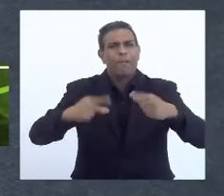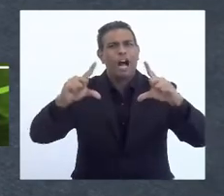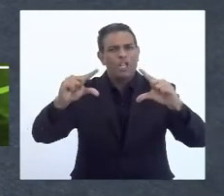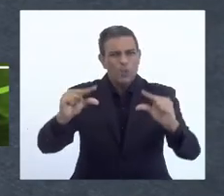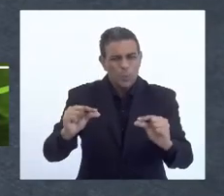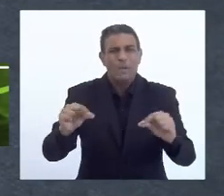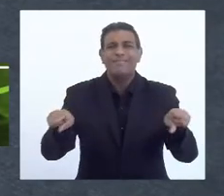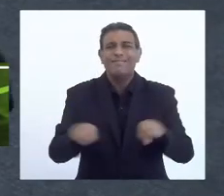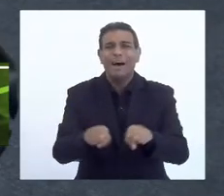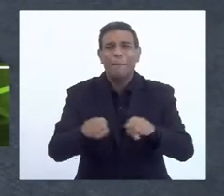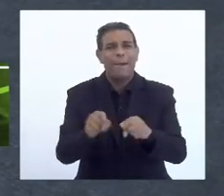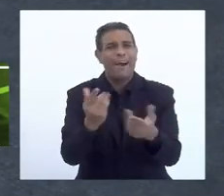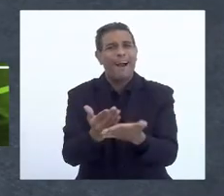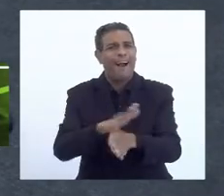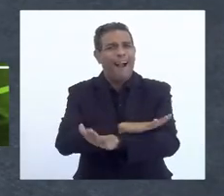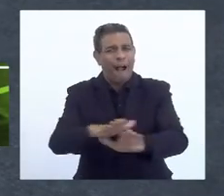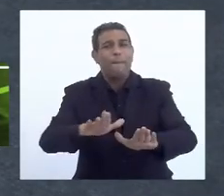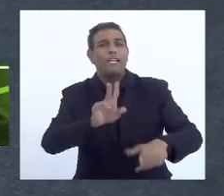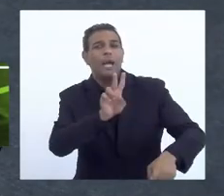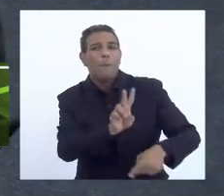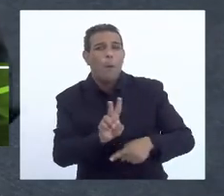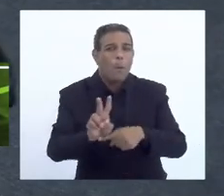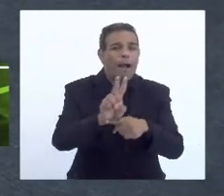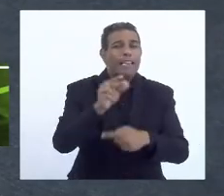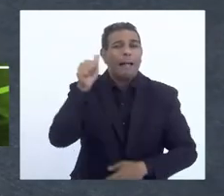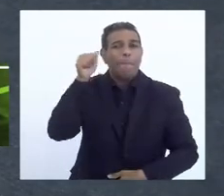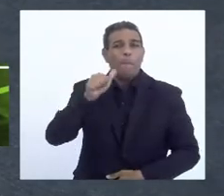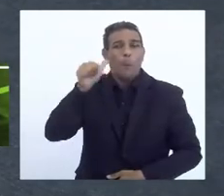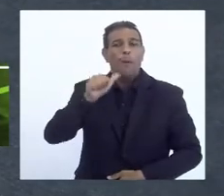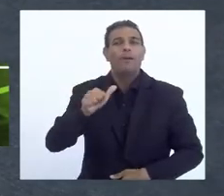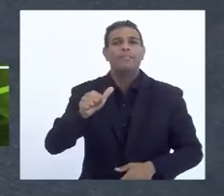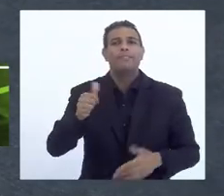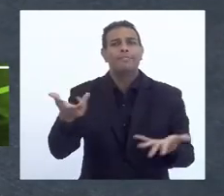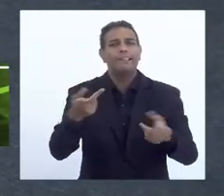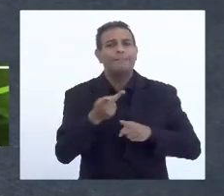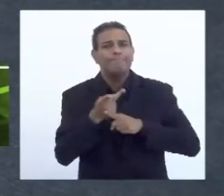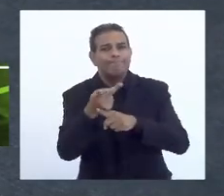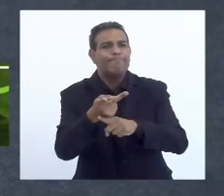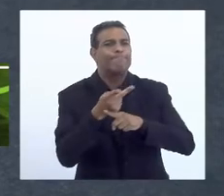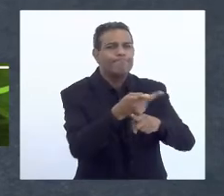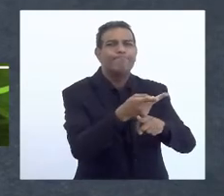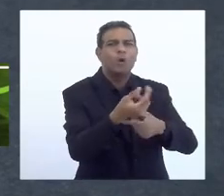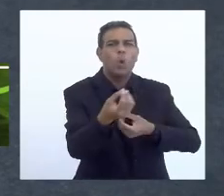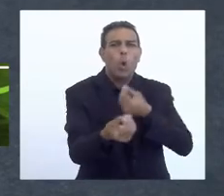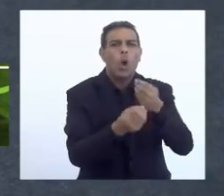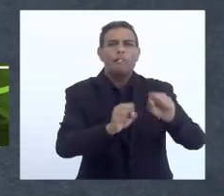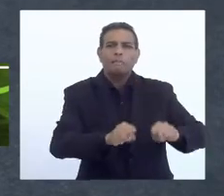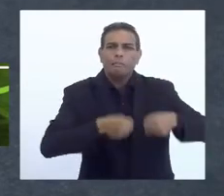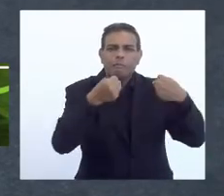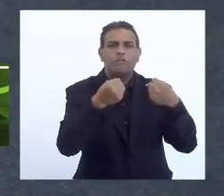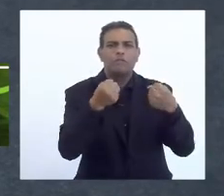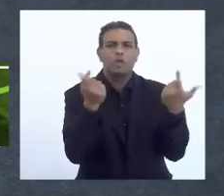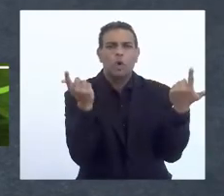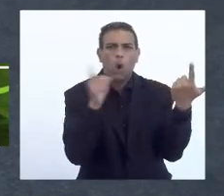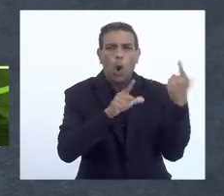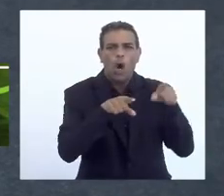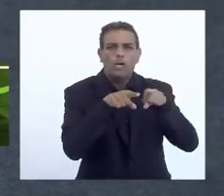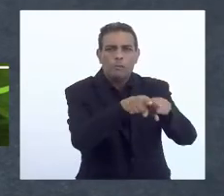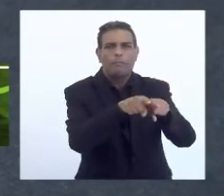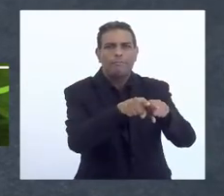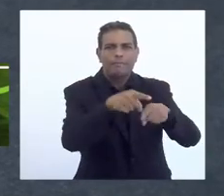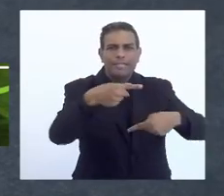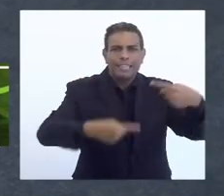sobretudo, para proteger todas as mulheres que procuram, de fato, caminhar dentro